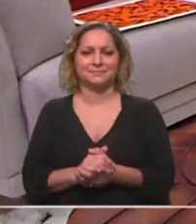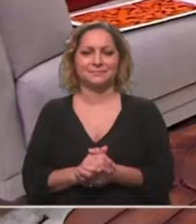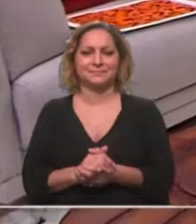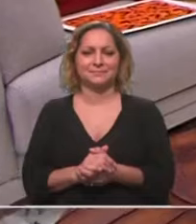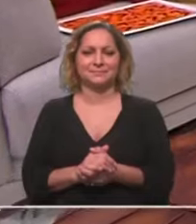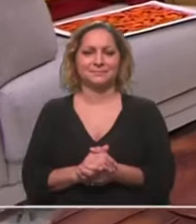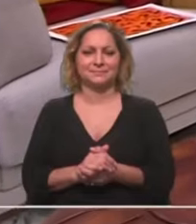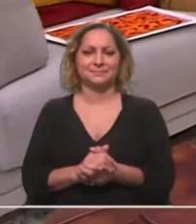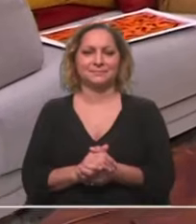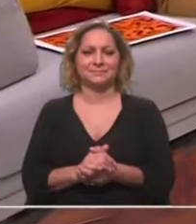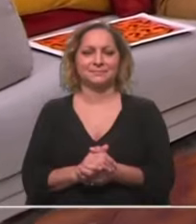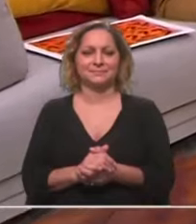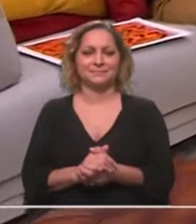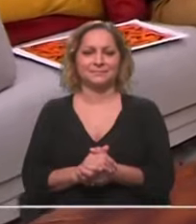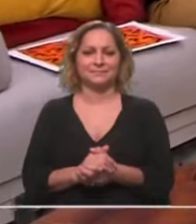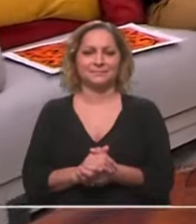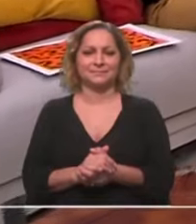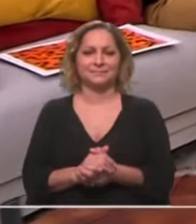Nada mal.